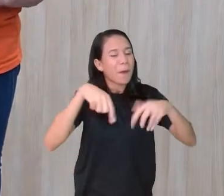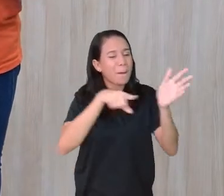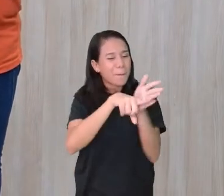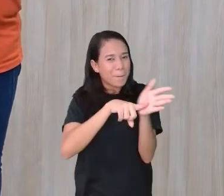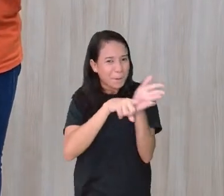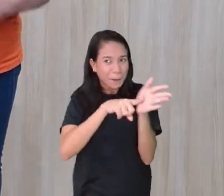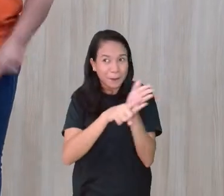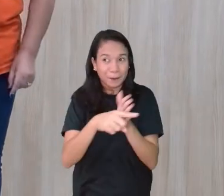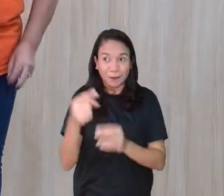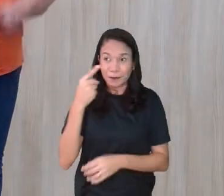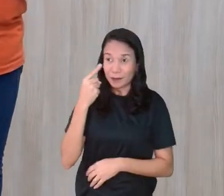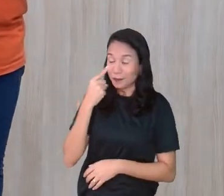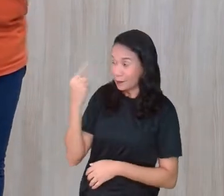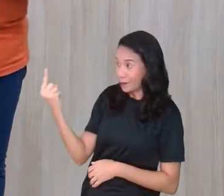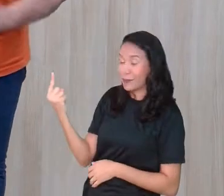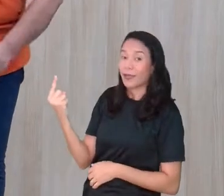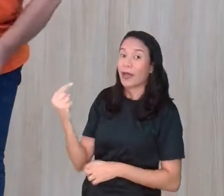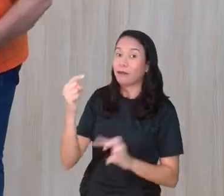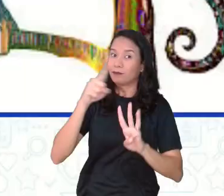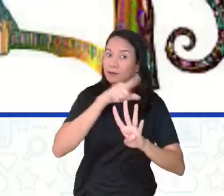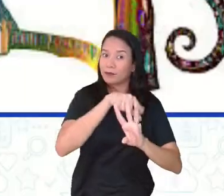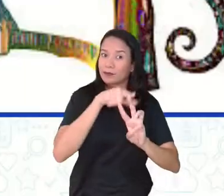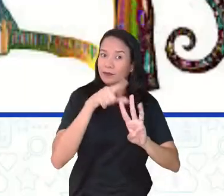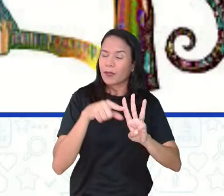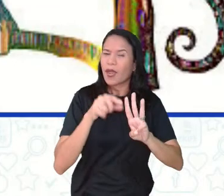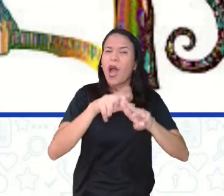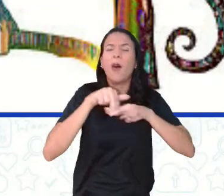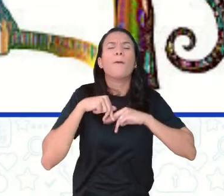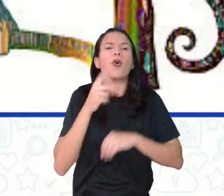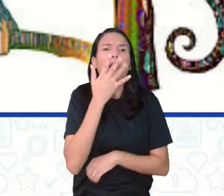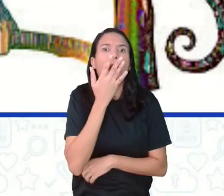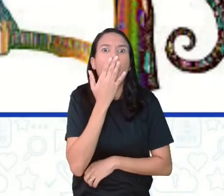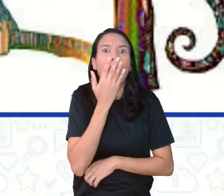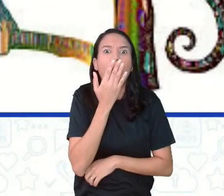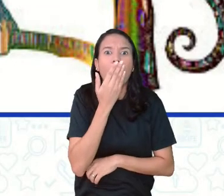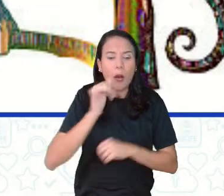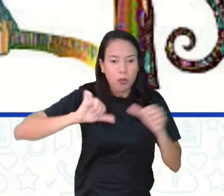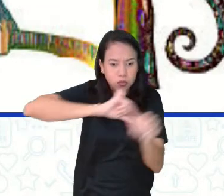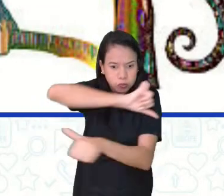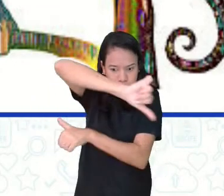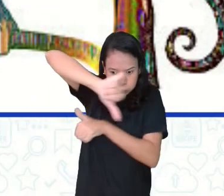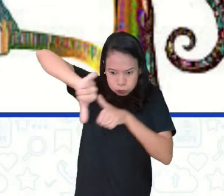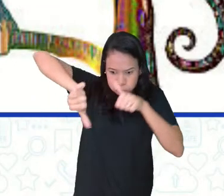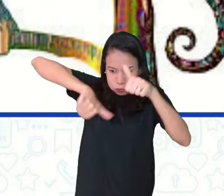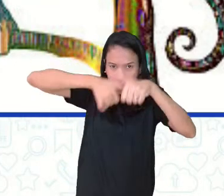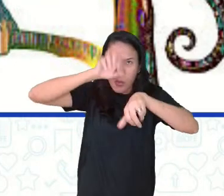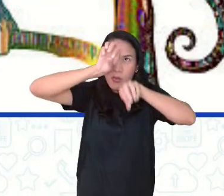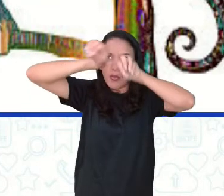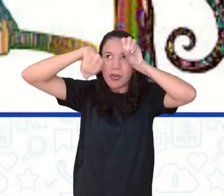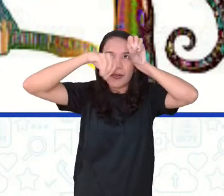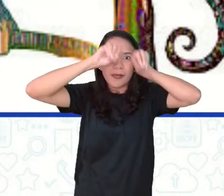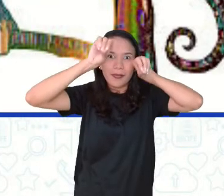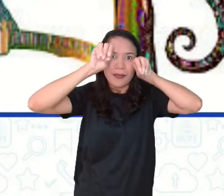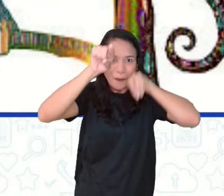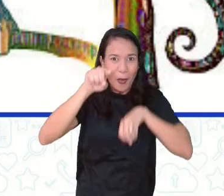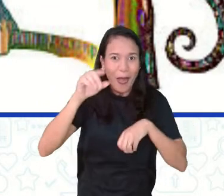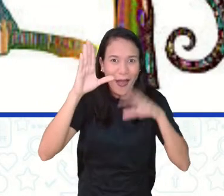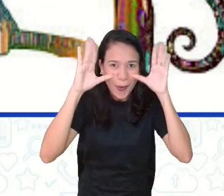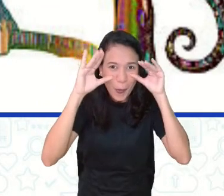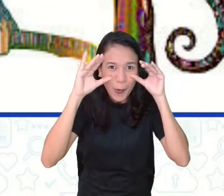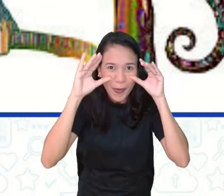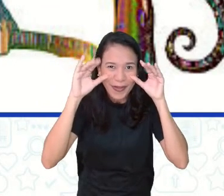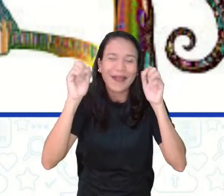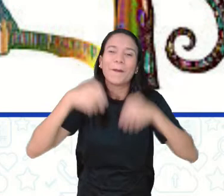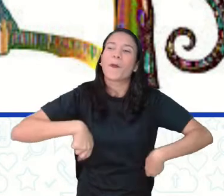pesquisando. Olha a outra, eu disse que eram 3. Por que o camaleão muda de cor? Ficou curioso? Então